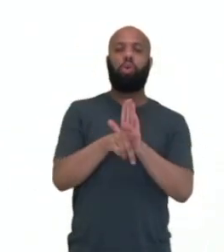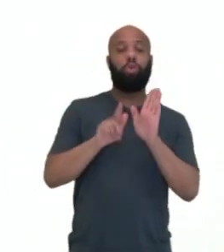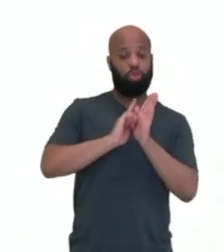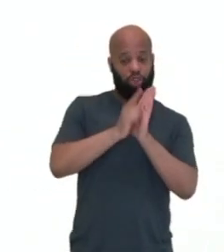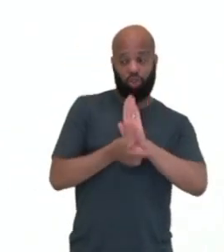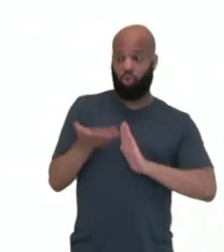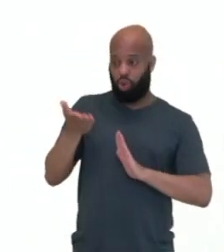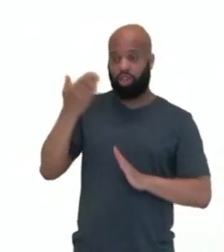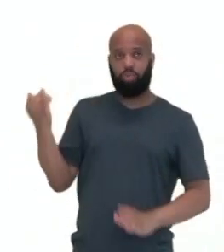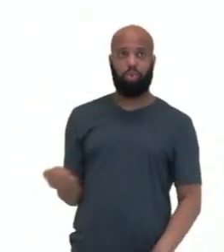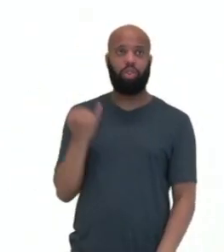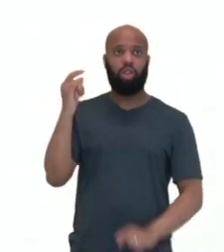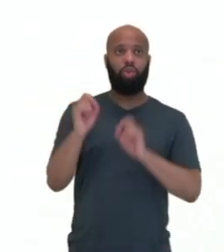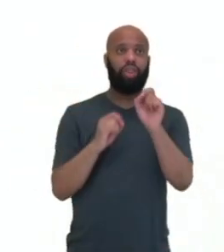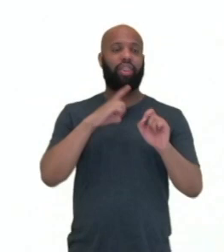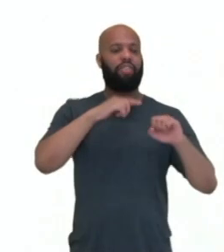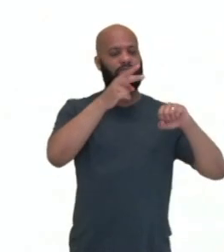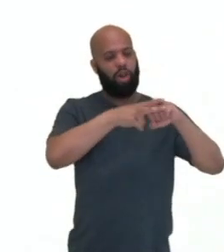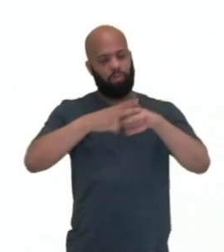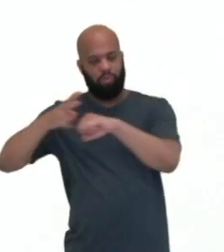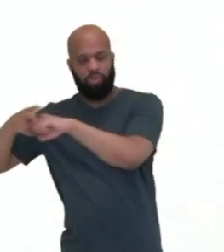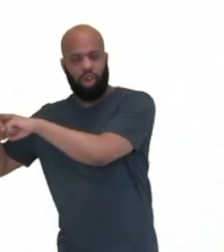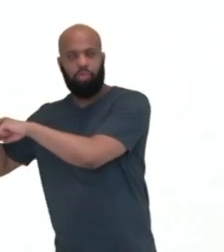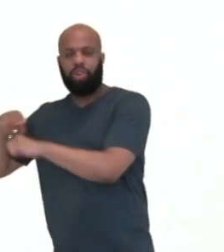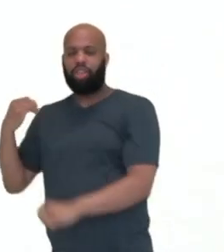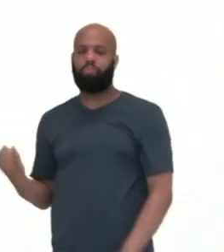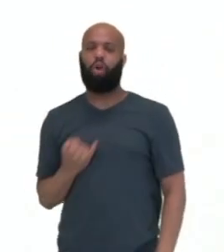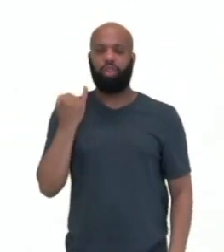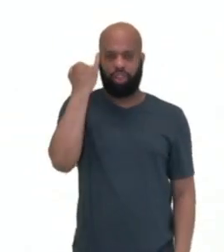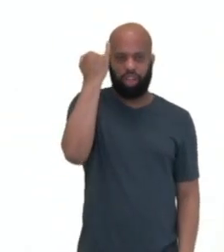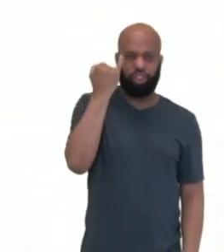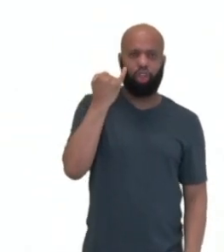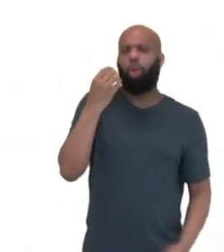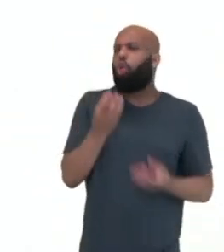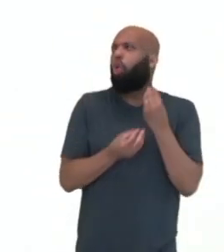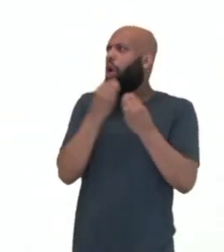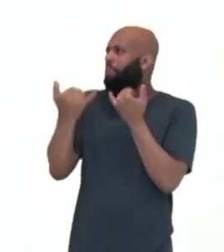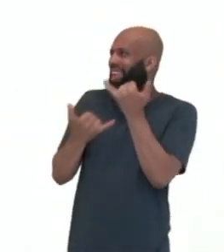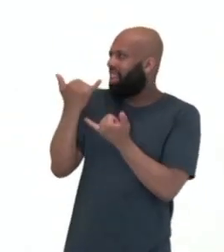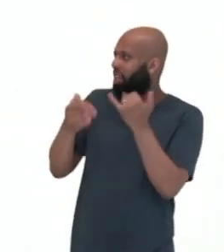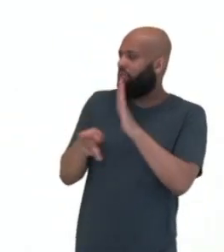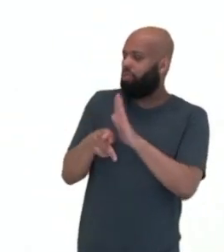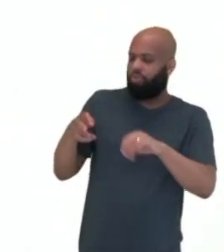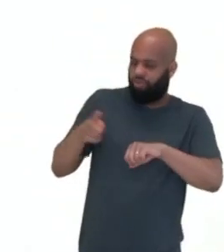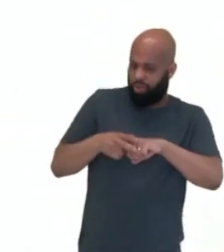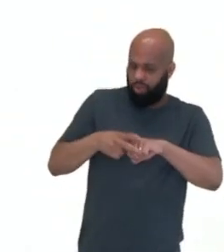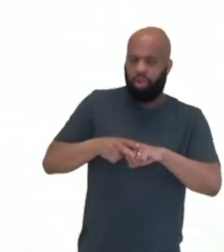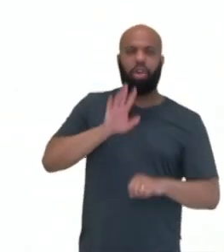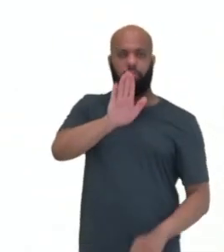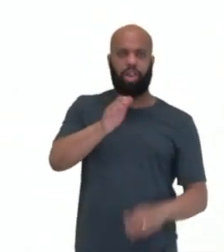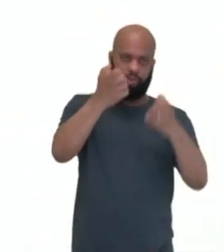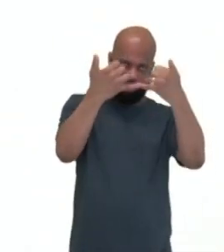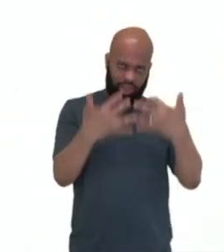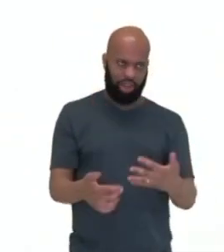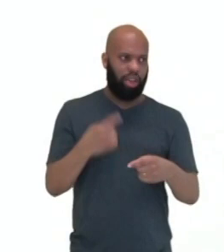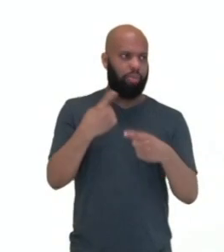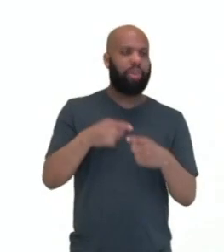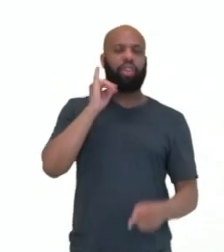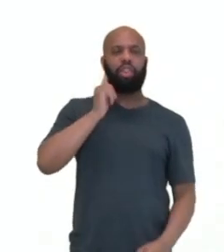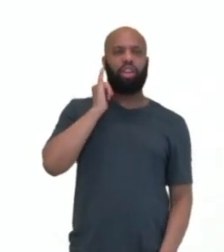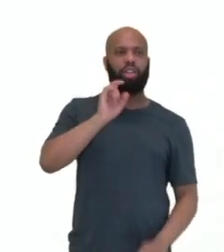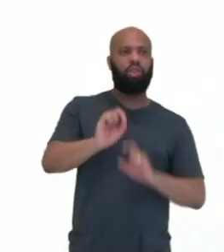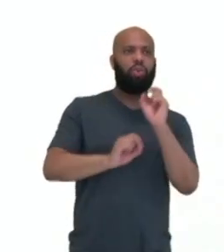importante é o jogo dos verbos. Como assim, prof? Jogo dos verbos? Vou explicar. As narrativas, em geral,